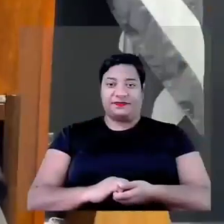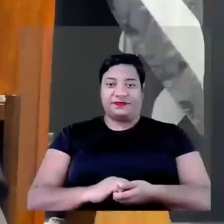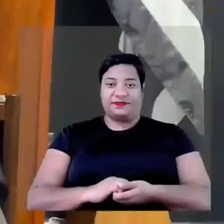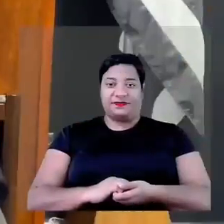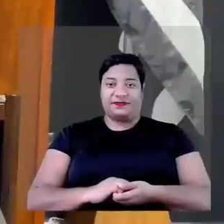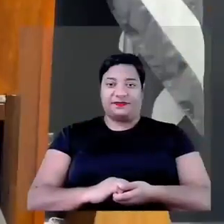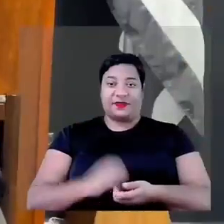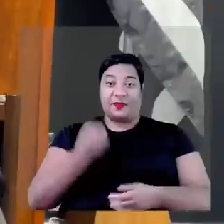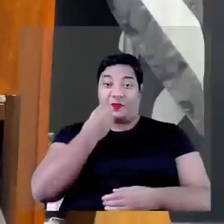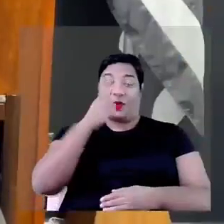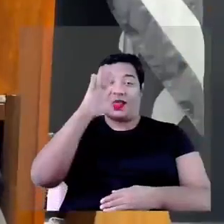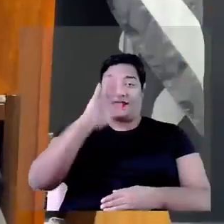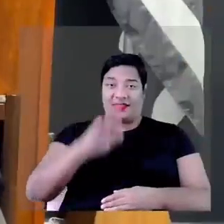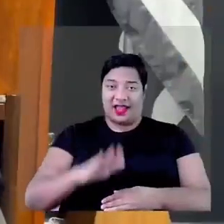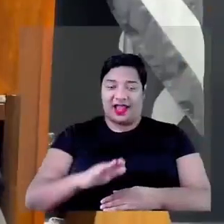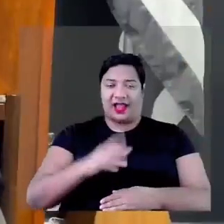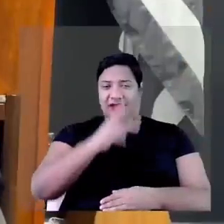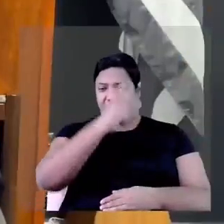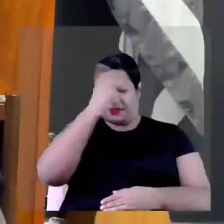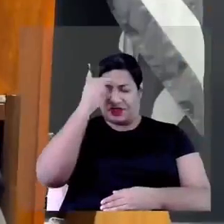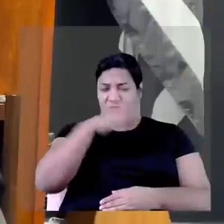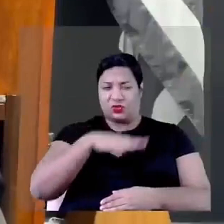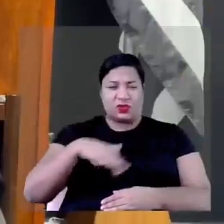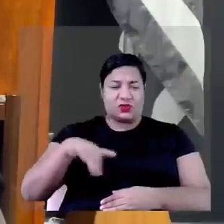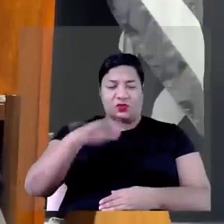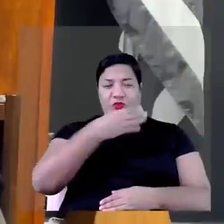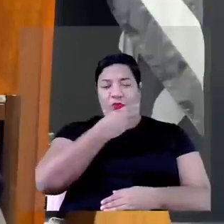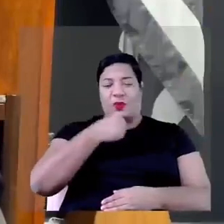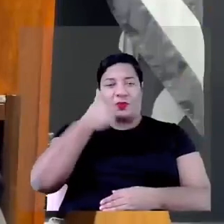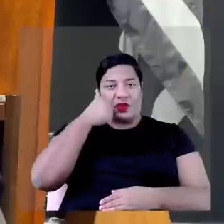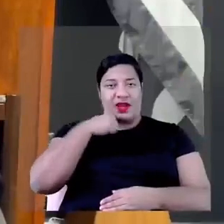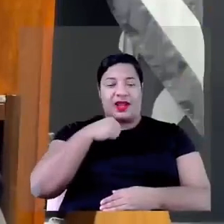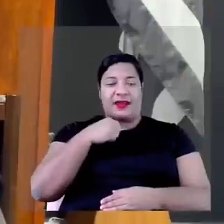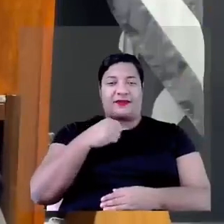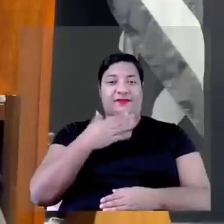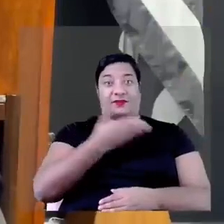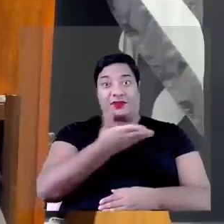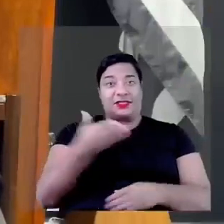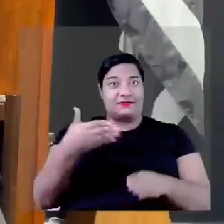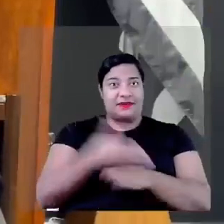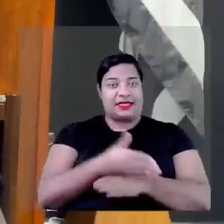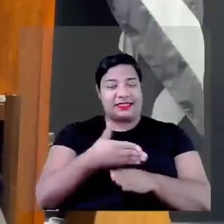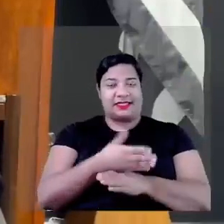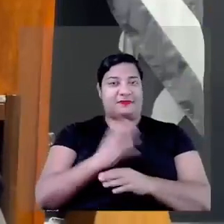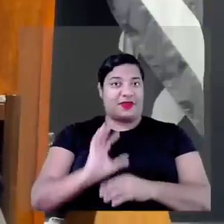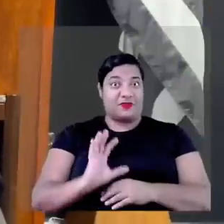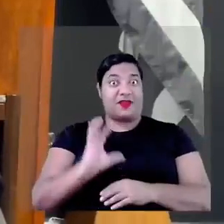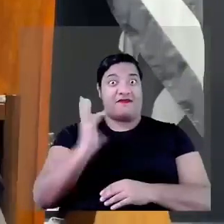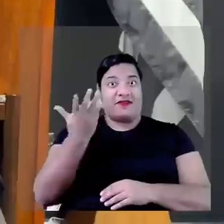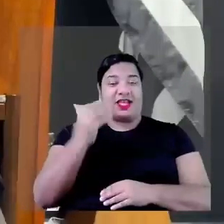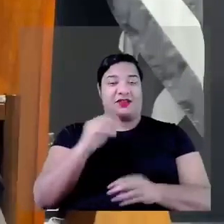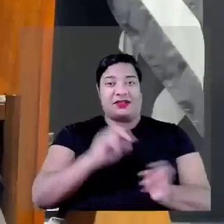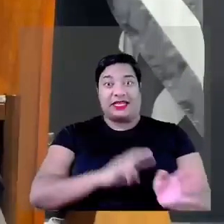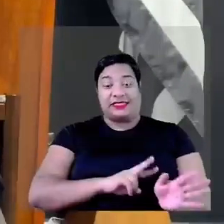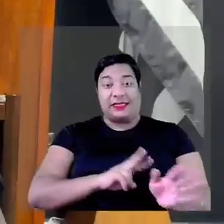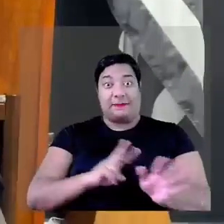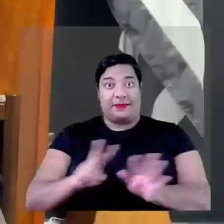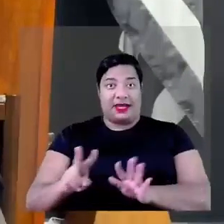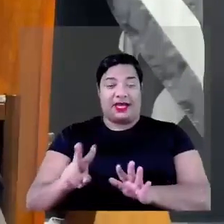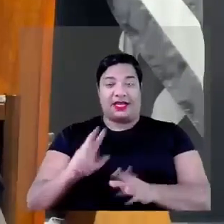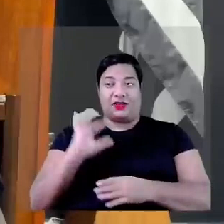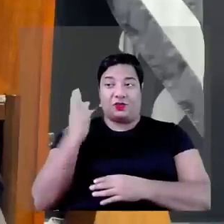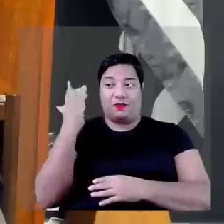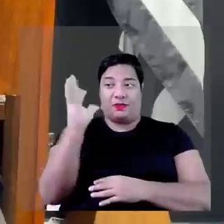Boa tarde a todas e a todos, meus prezados participantes do evento da Semana do Meio Ambiente no Tribunal